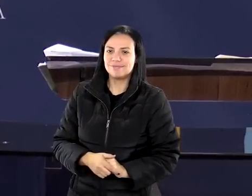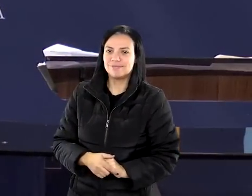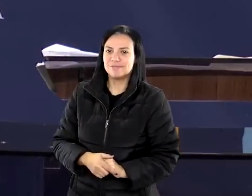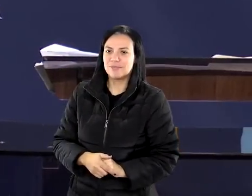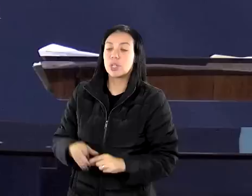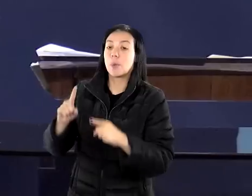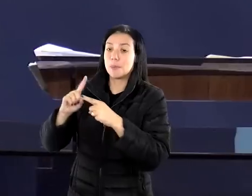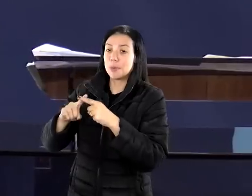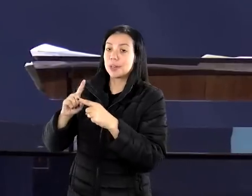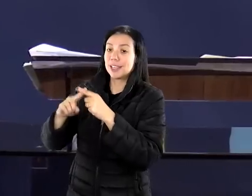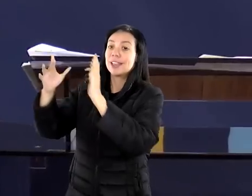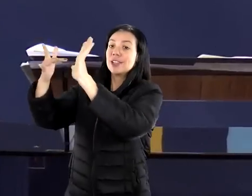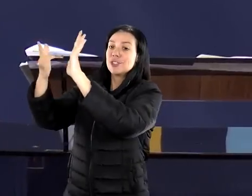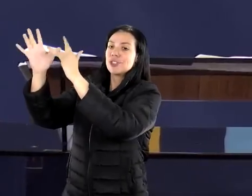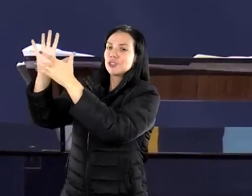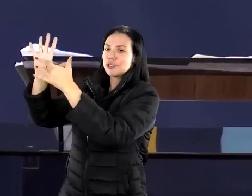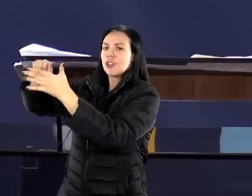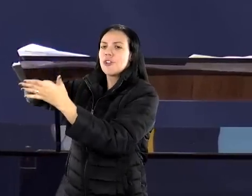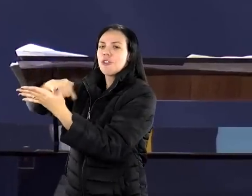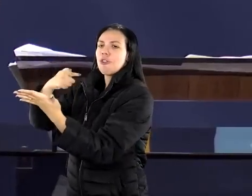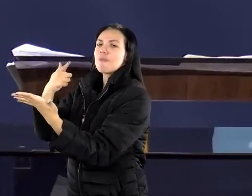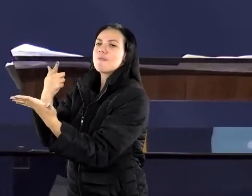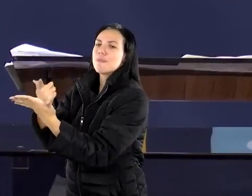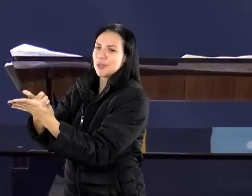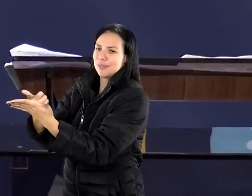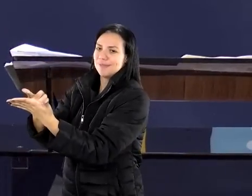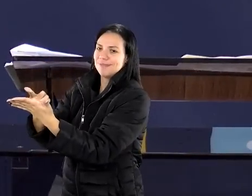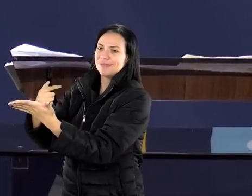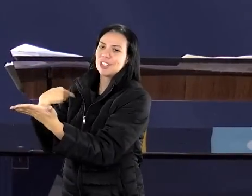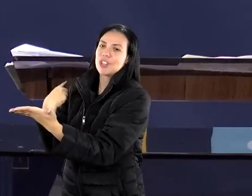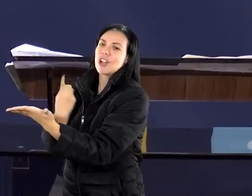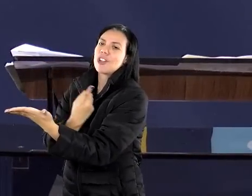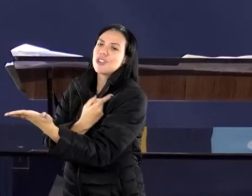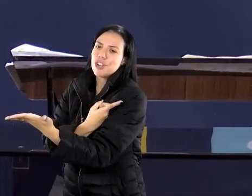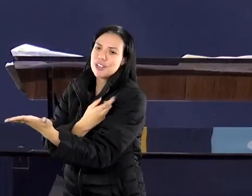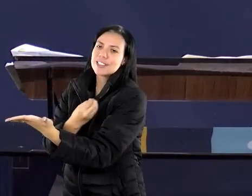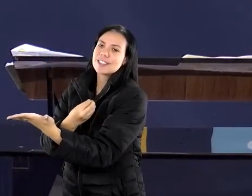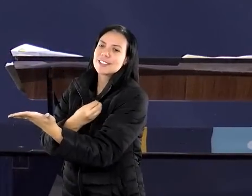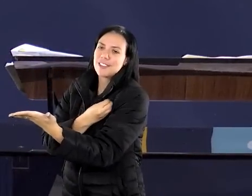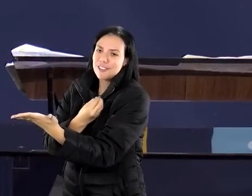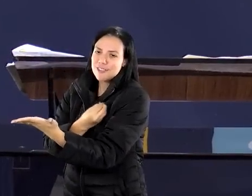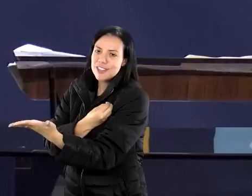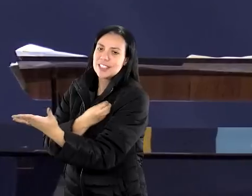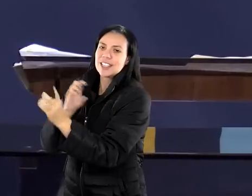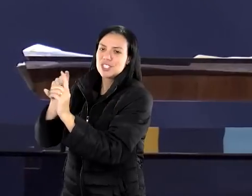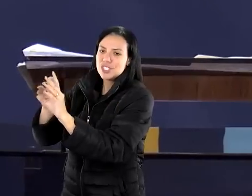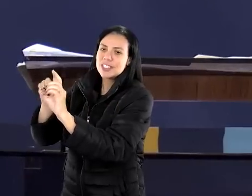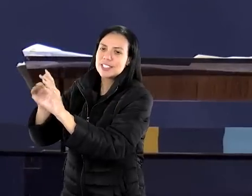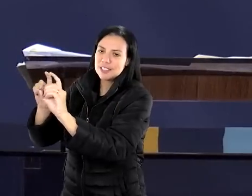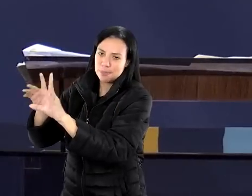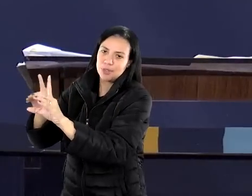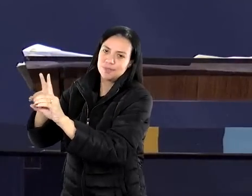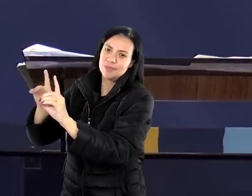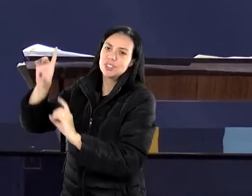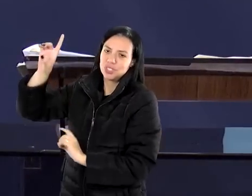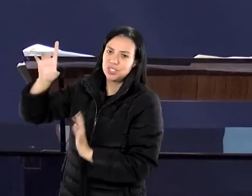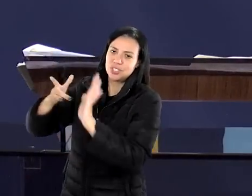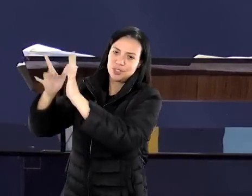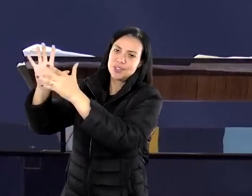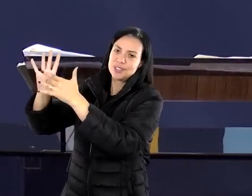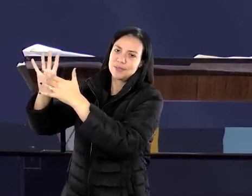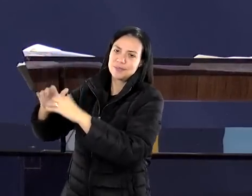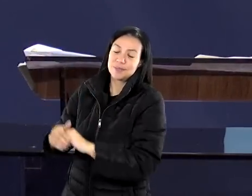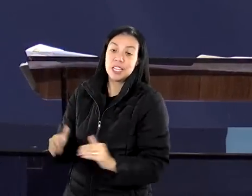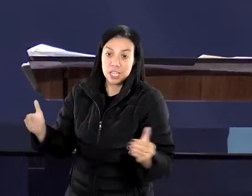Foi pago um alto preço para que eu e você fôssemos feitos discípulos de Jesus. E Ele pagou esse preço. E Ele quer lembrar